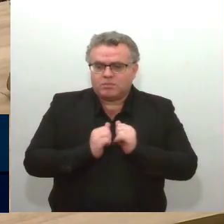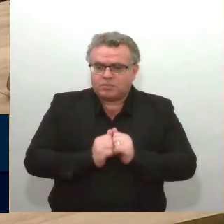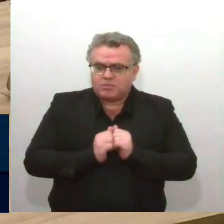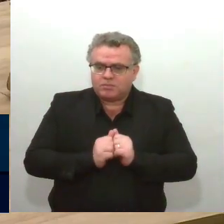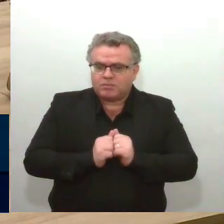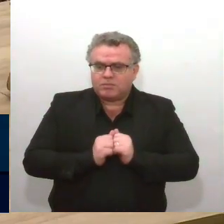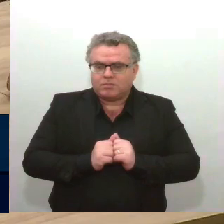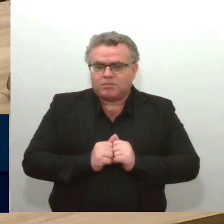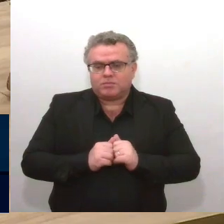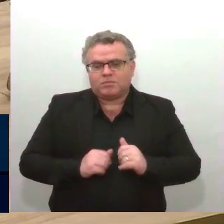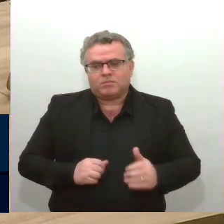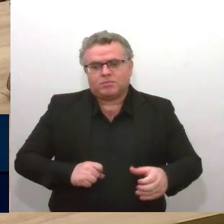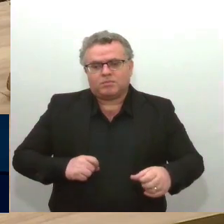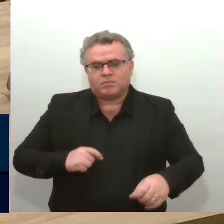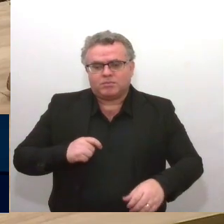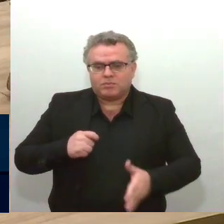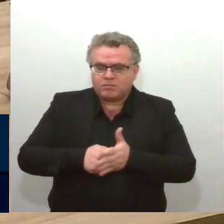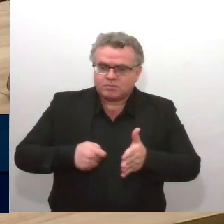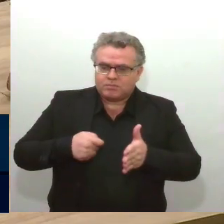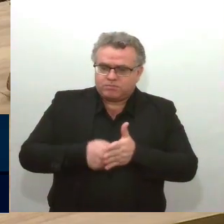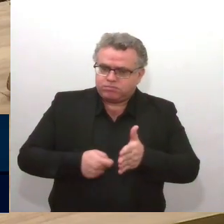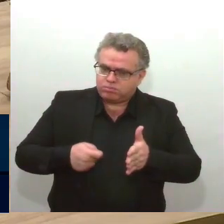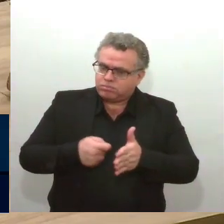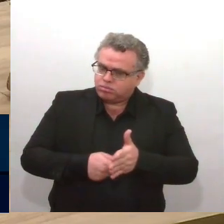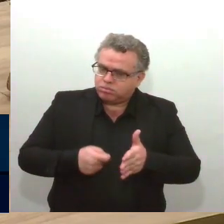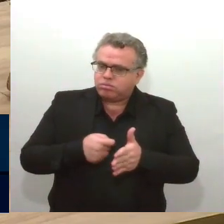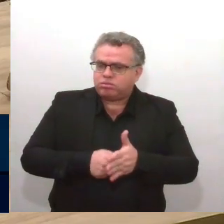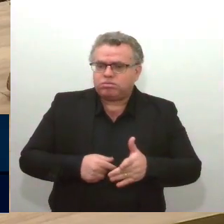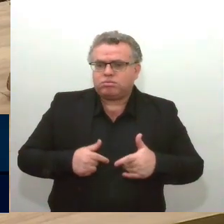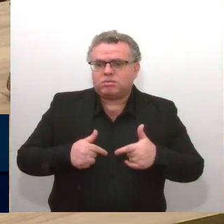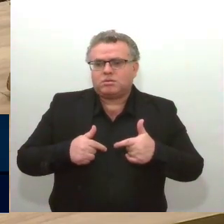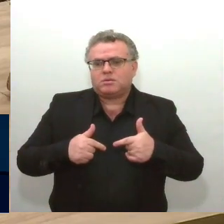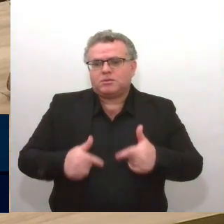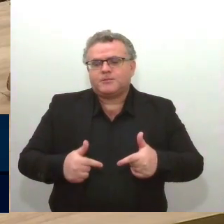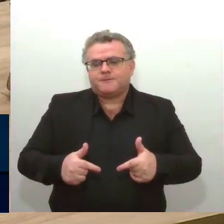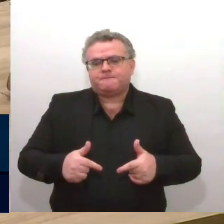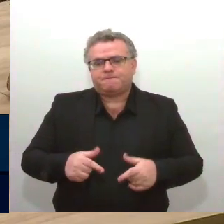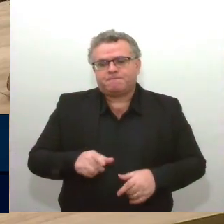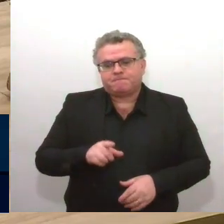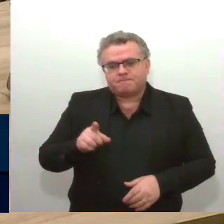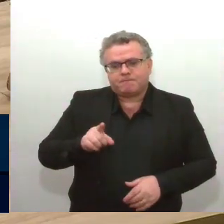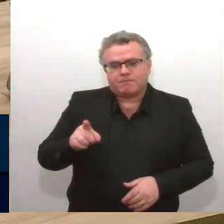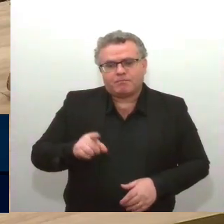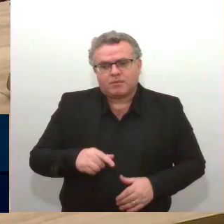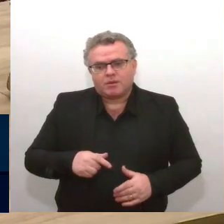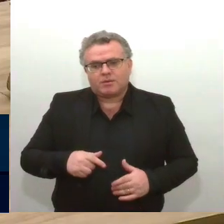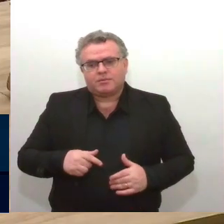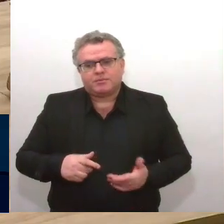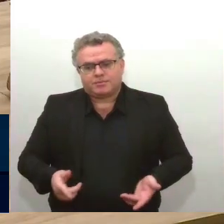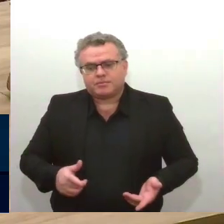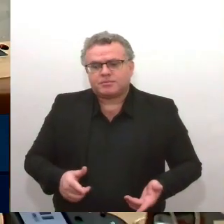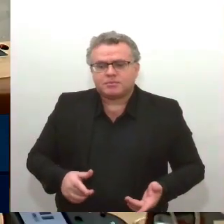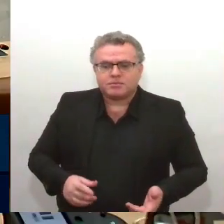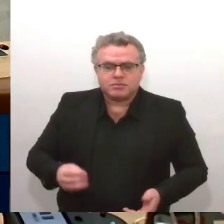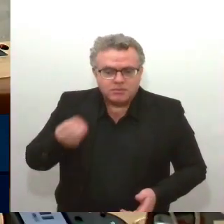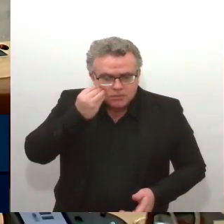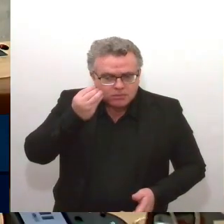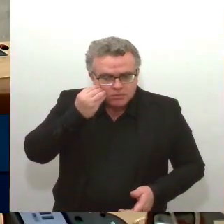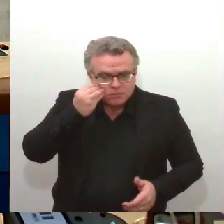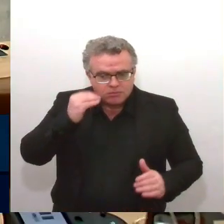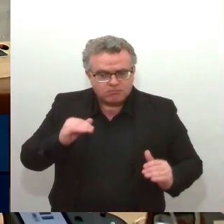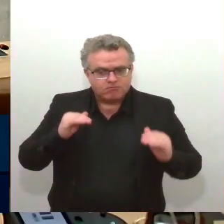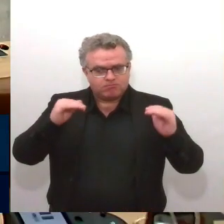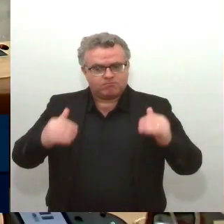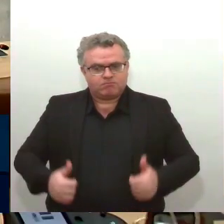luta né contra aqueles que usam a máquina pública para se reeleger é isso muito obrigada agradeço